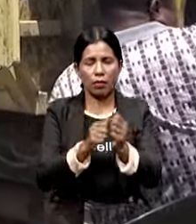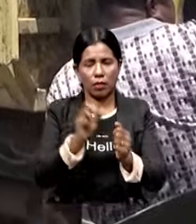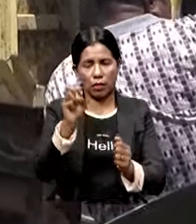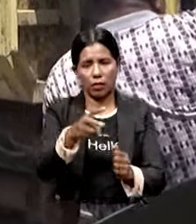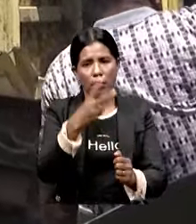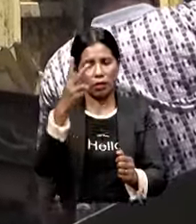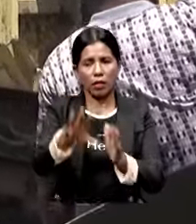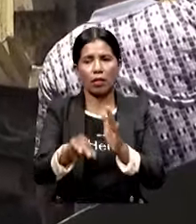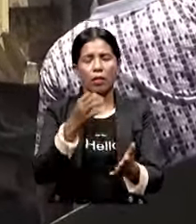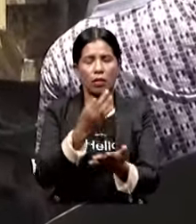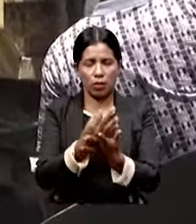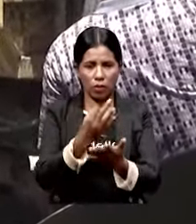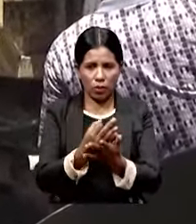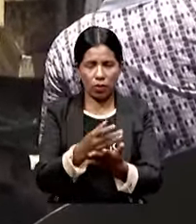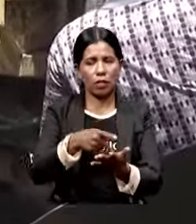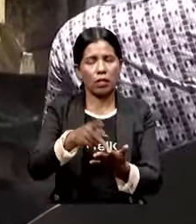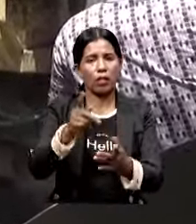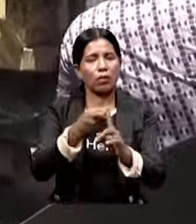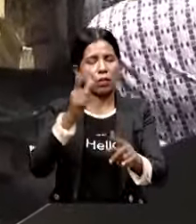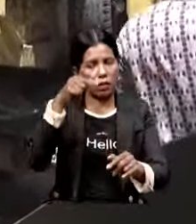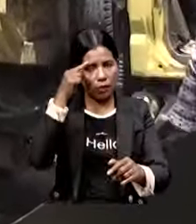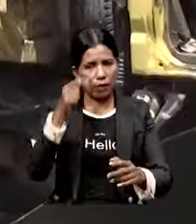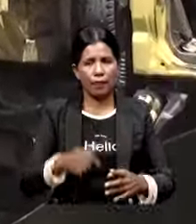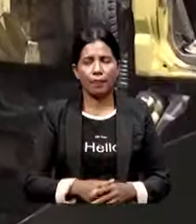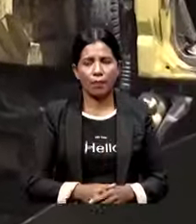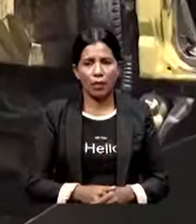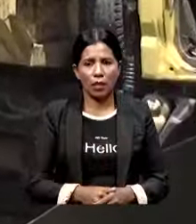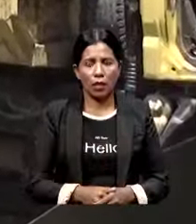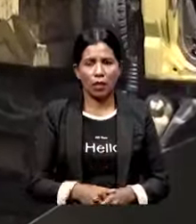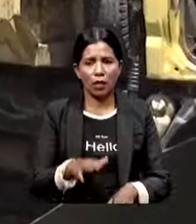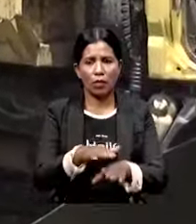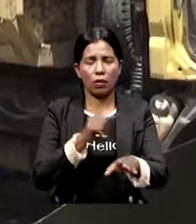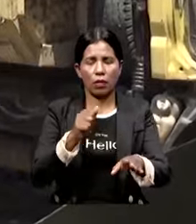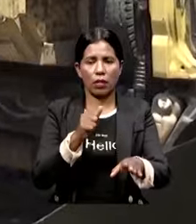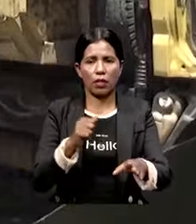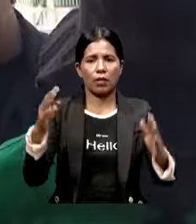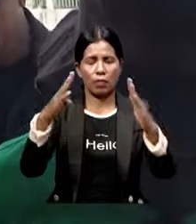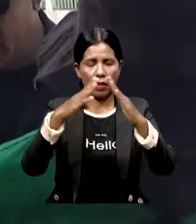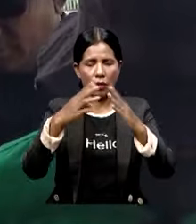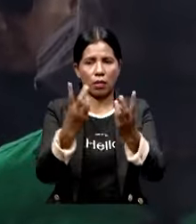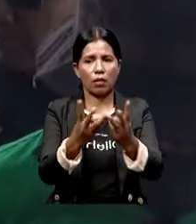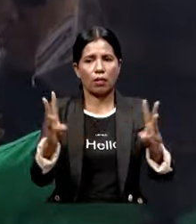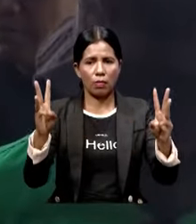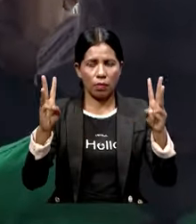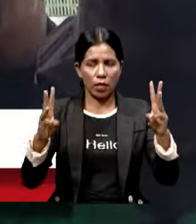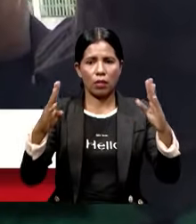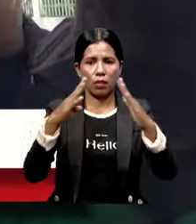Ruané, reta nona indemnização com seu governo. O Ine Zervila, com a construção do morro,